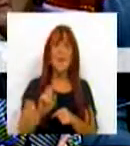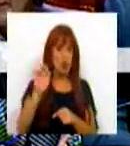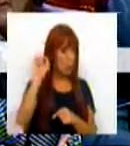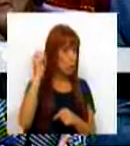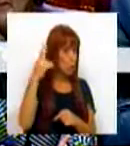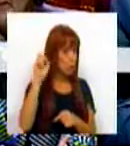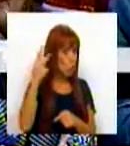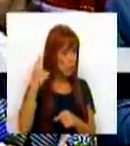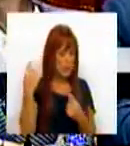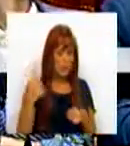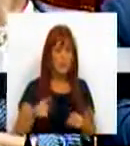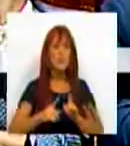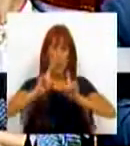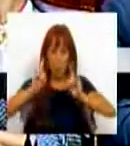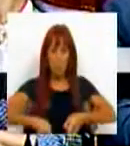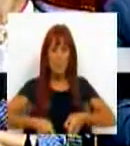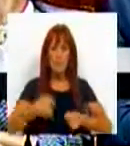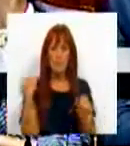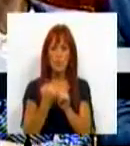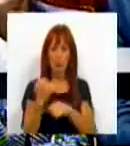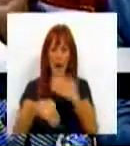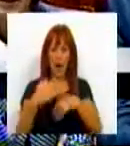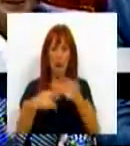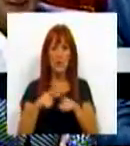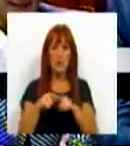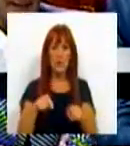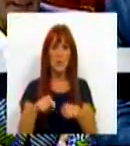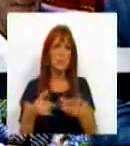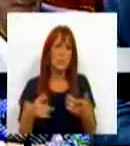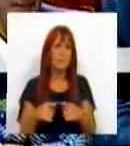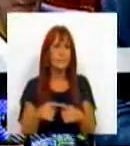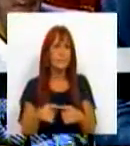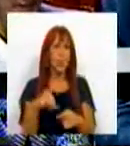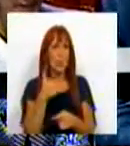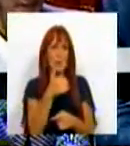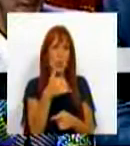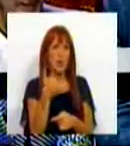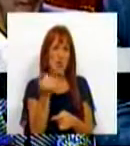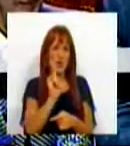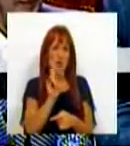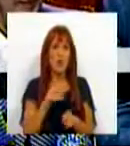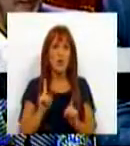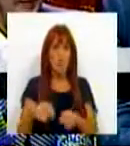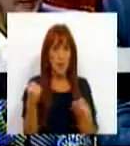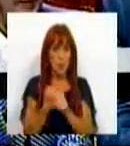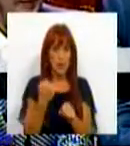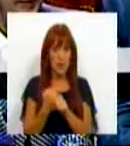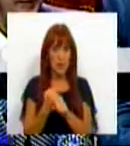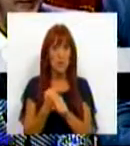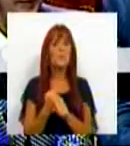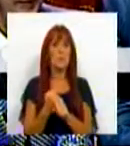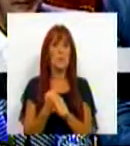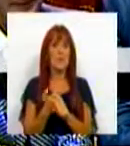outubro começarão os trabalhos, enfim, não em todos os 252, mas começaremos os trabalhos